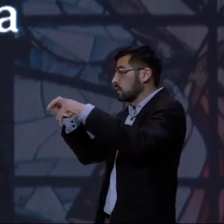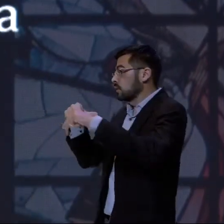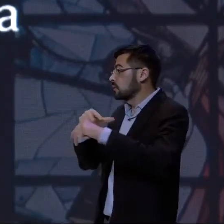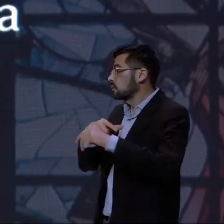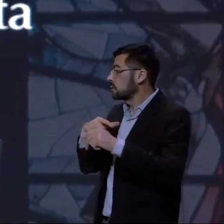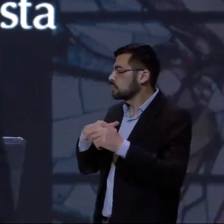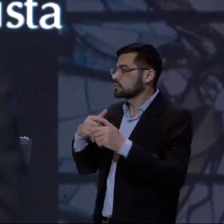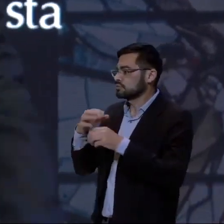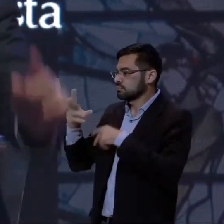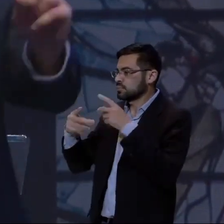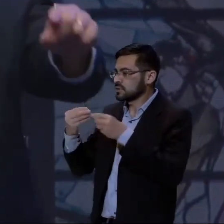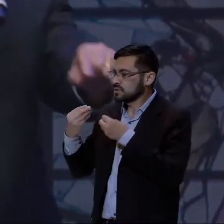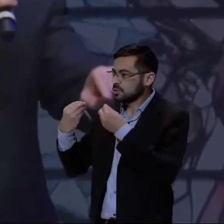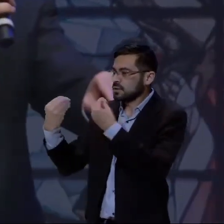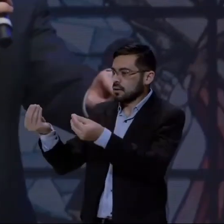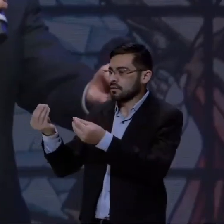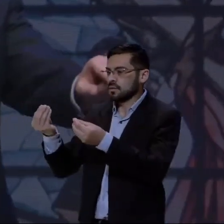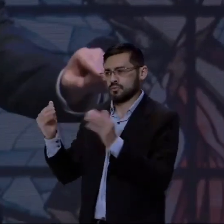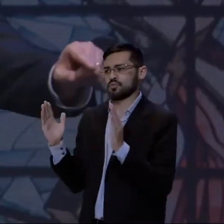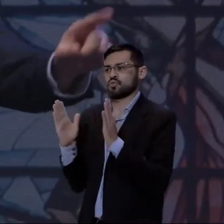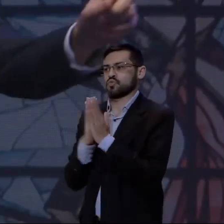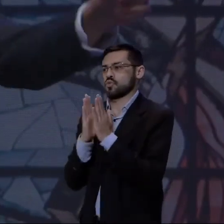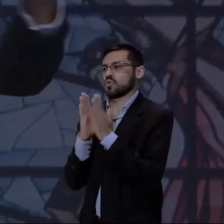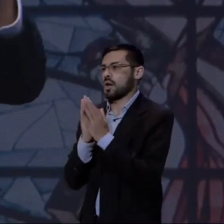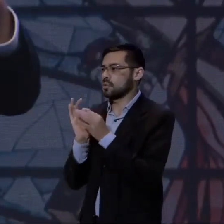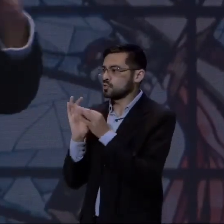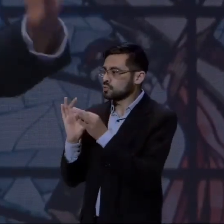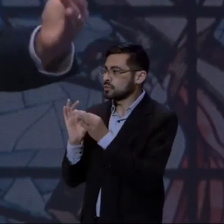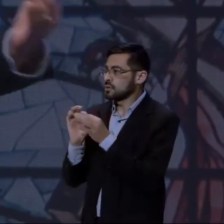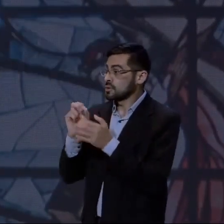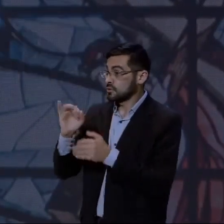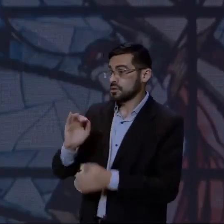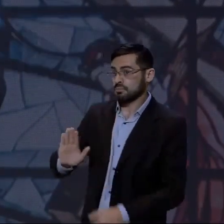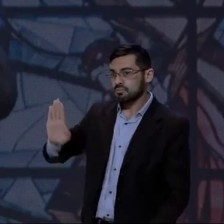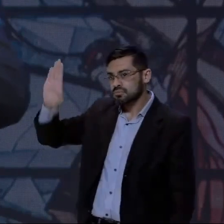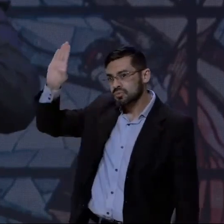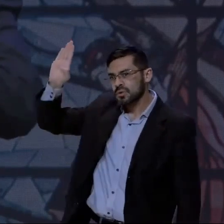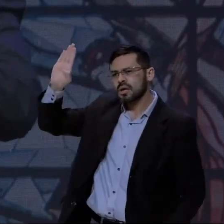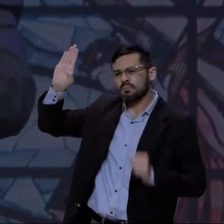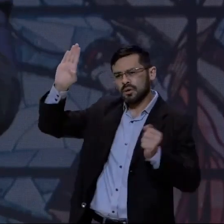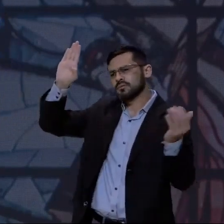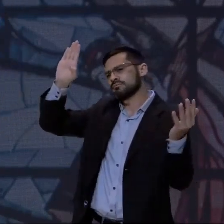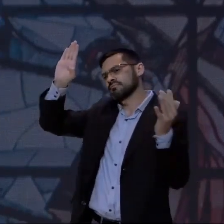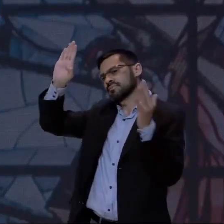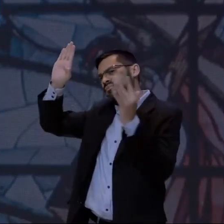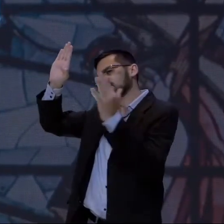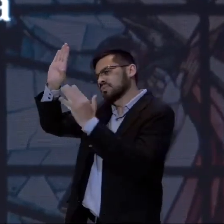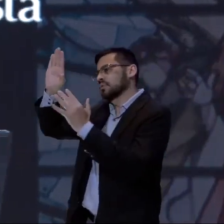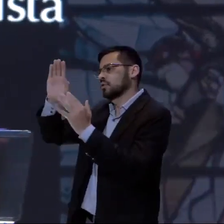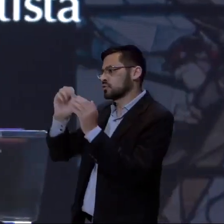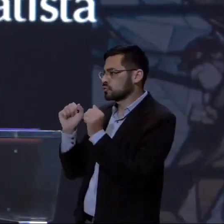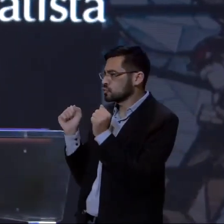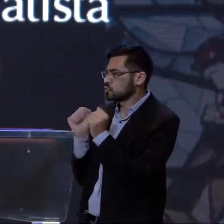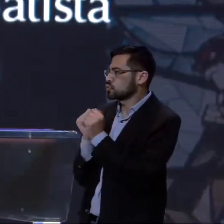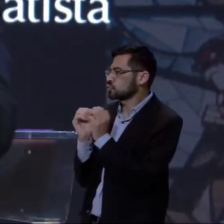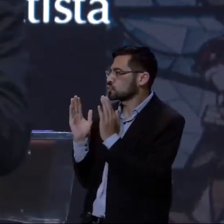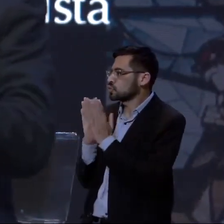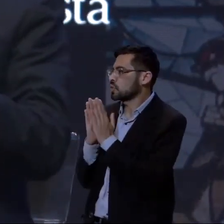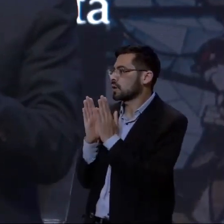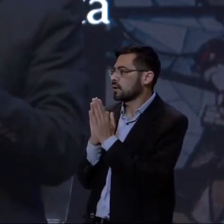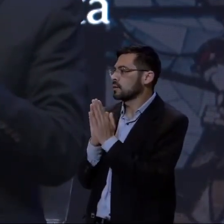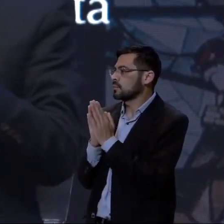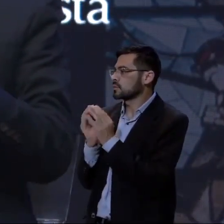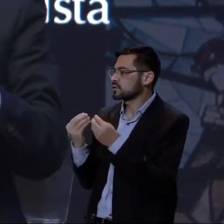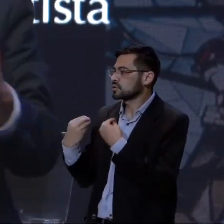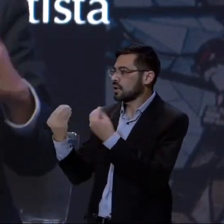um presente para você. Nós vamos orar com você. Você que levantou a mão, pode chegar aqui pertinho. Nós vamos orar com você, mas nós temos um convite